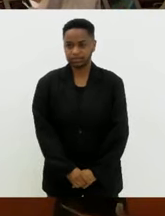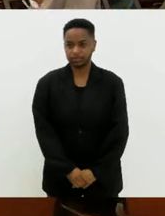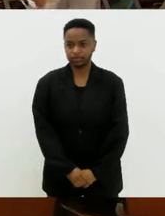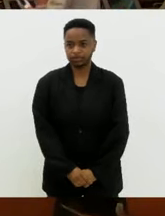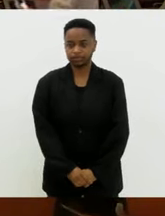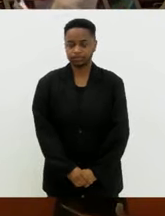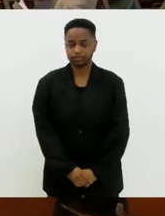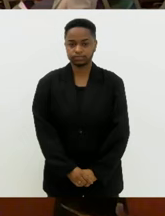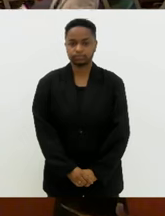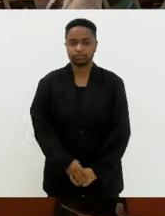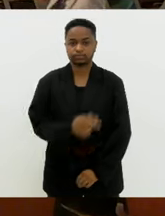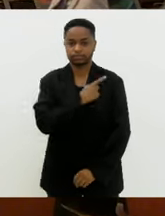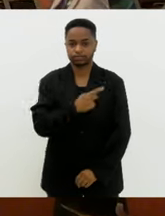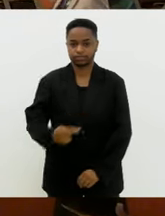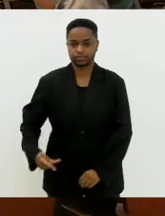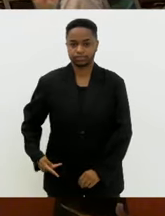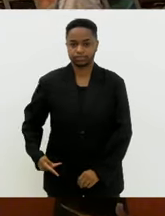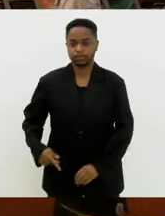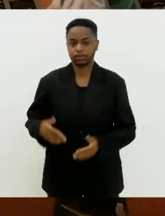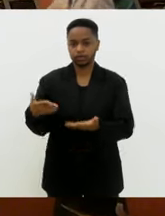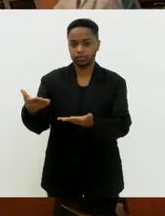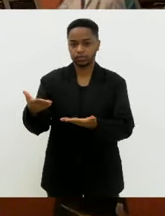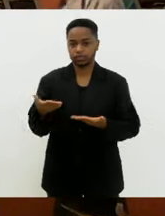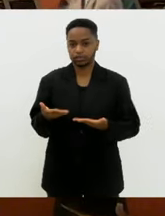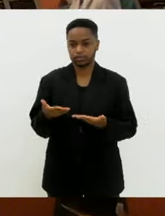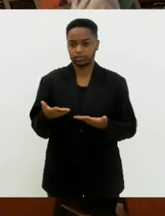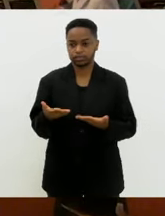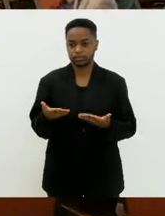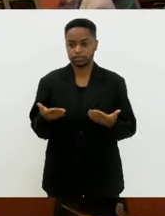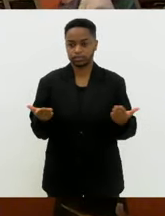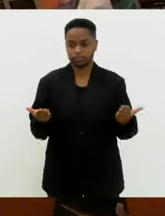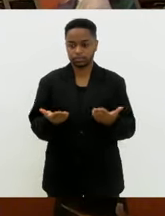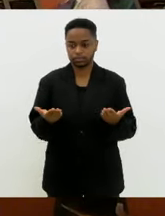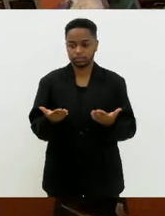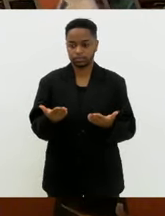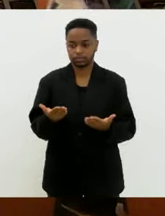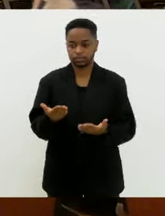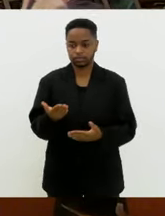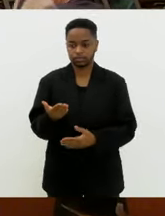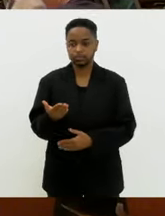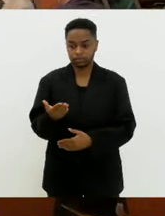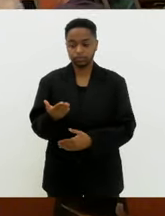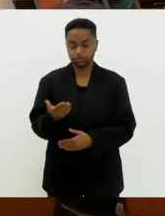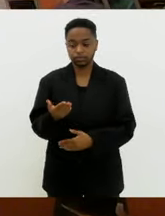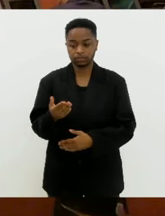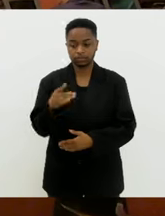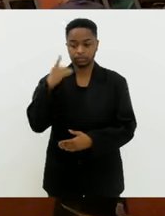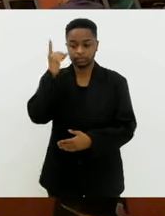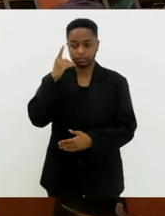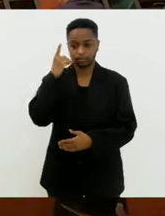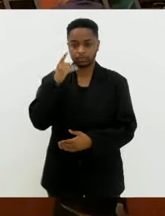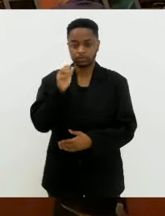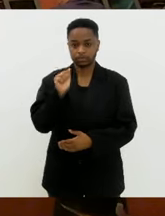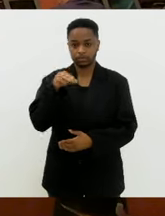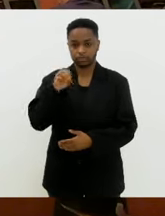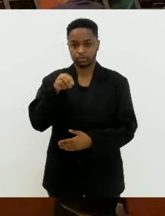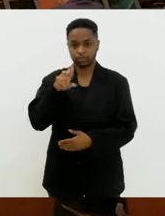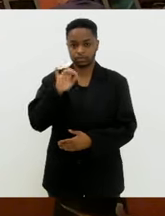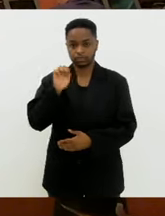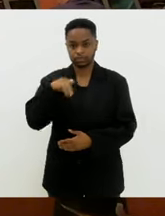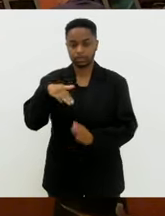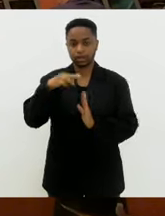A presidência convida o senhor deputado Rodrigo Amorim para fazer a leitura da ata da sessão anterior.